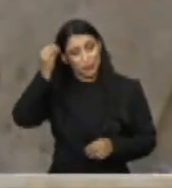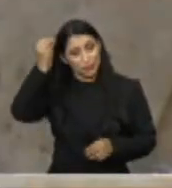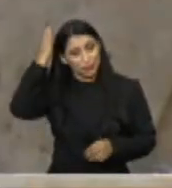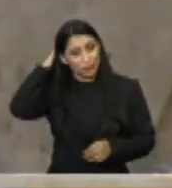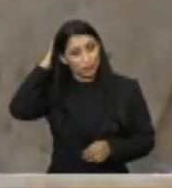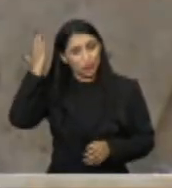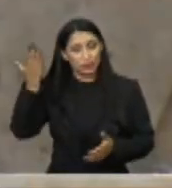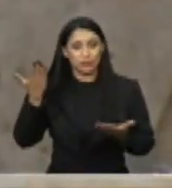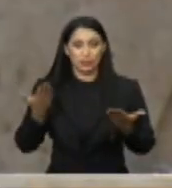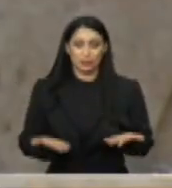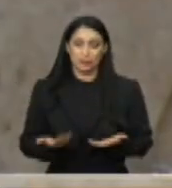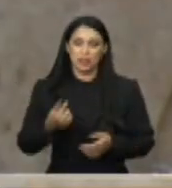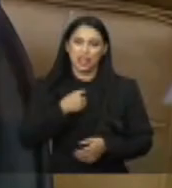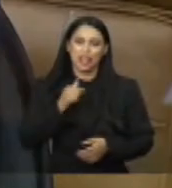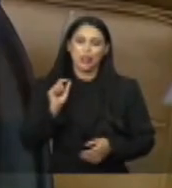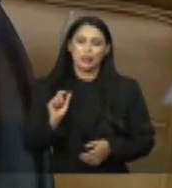eu vou procurar